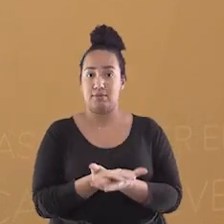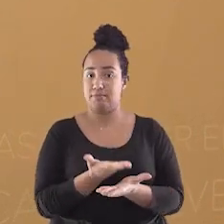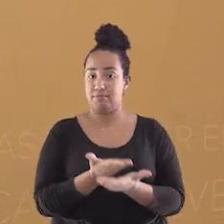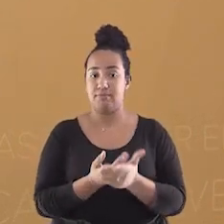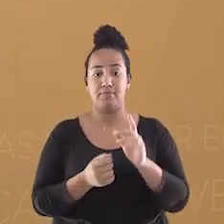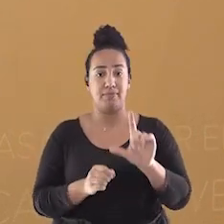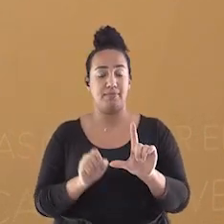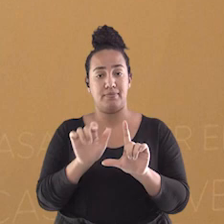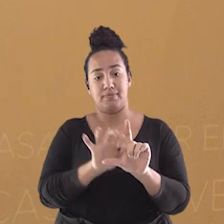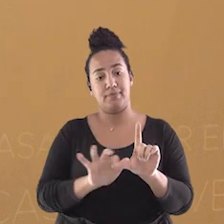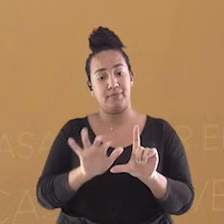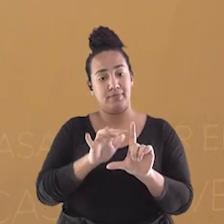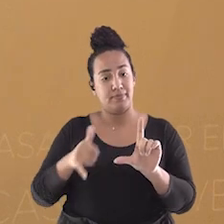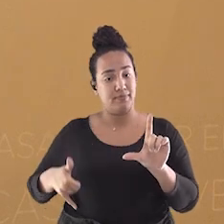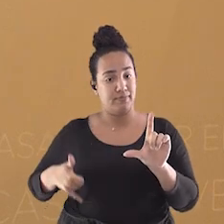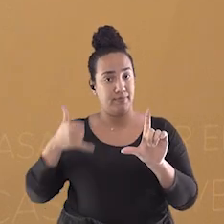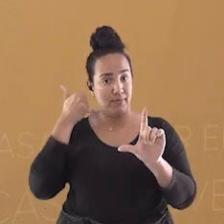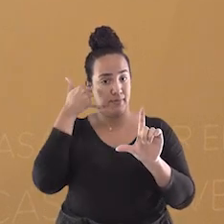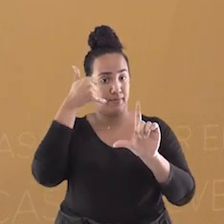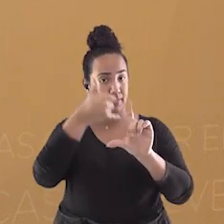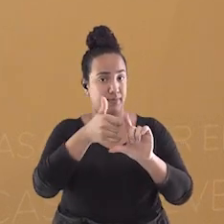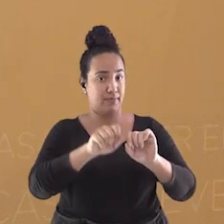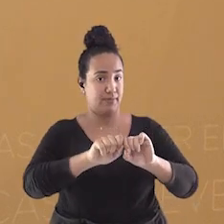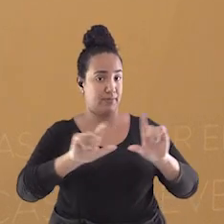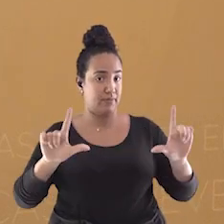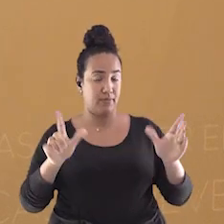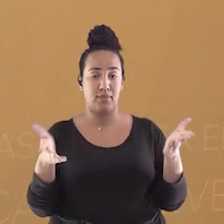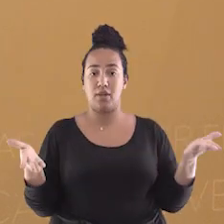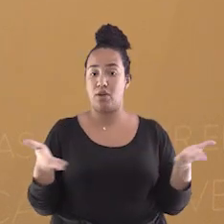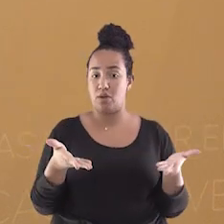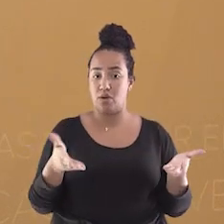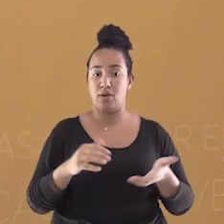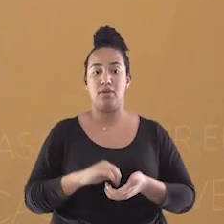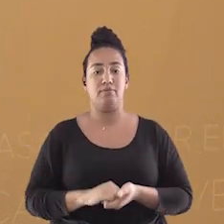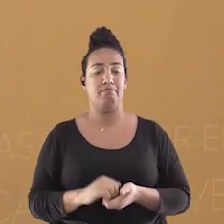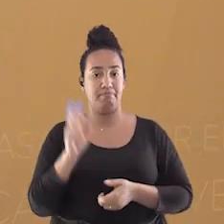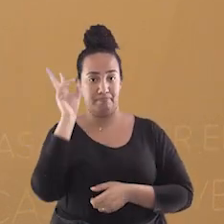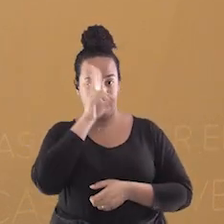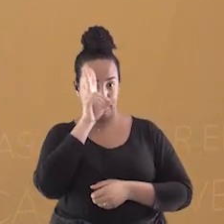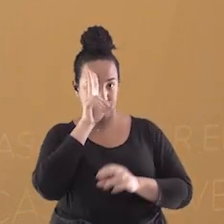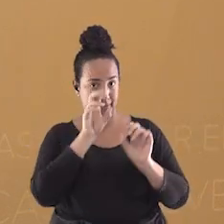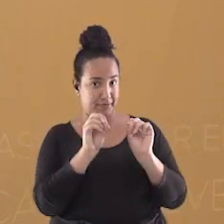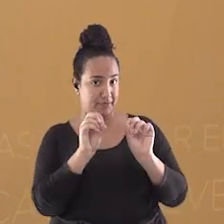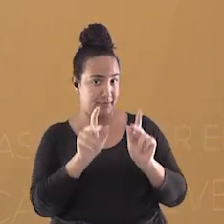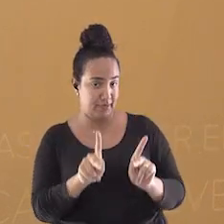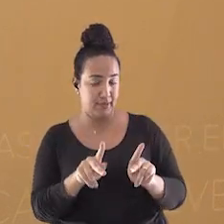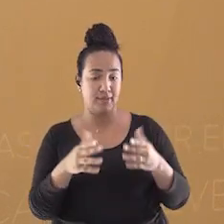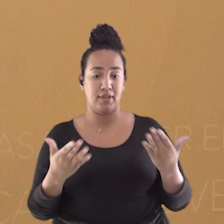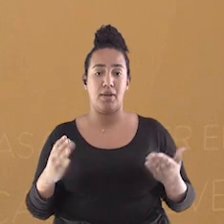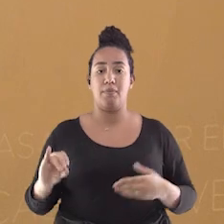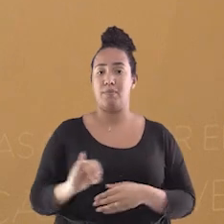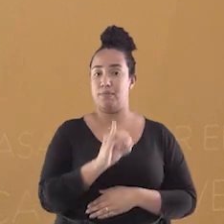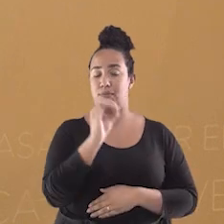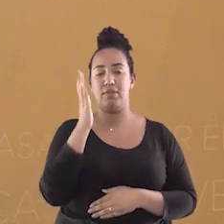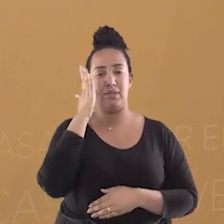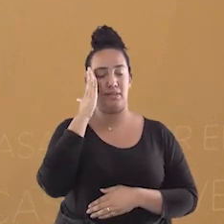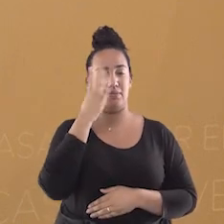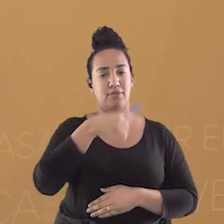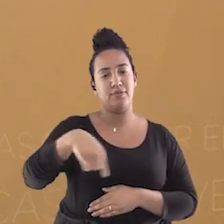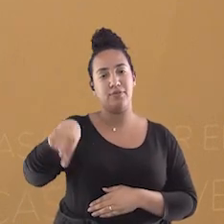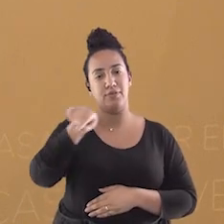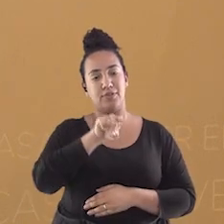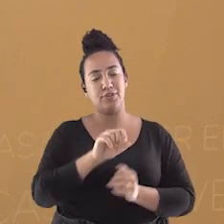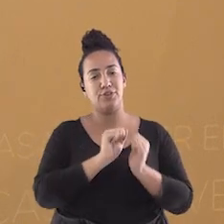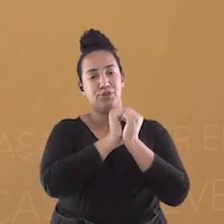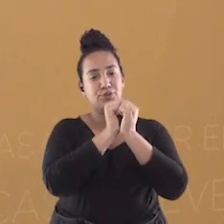seu celular para o QR Code que aparece na tela? Não deixe de fazer, ok? É importante sabermos que você esteve